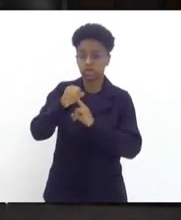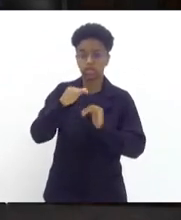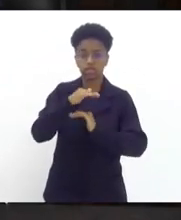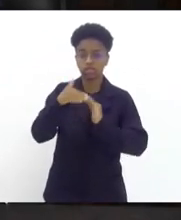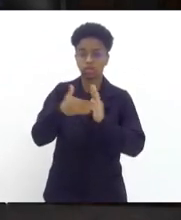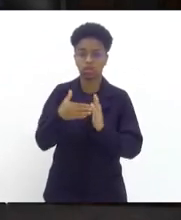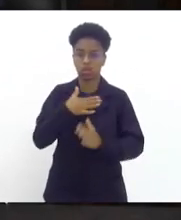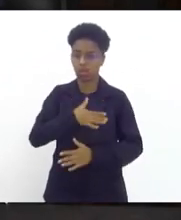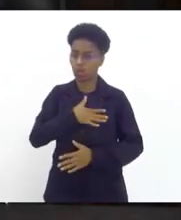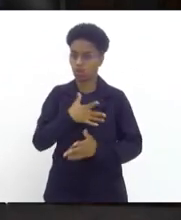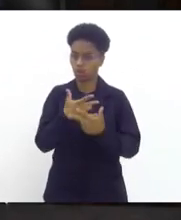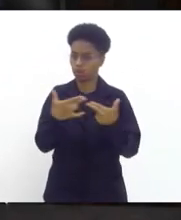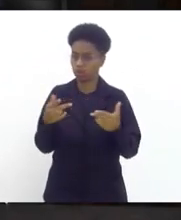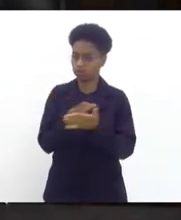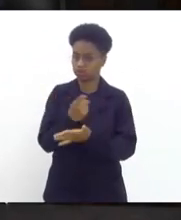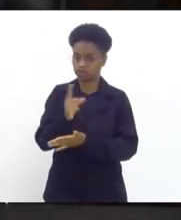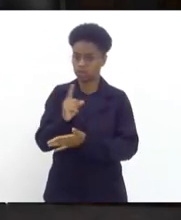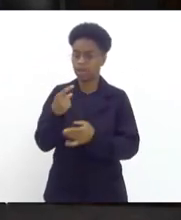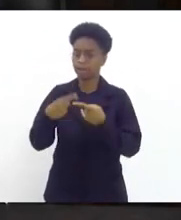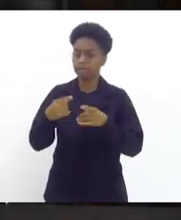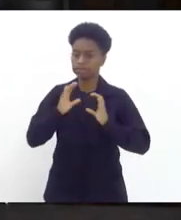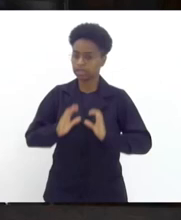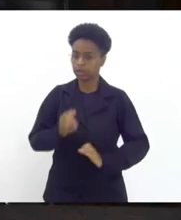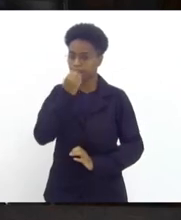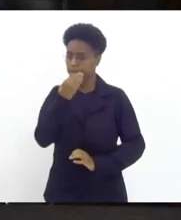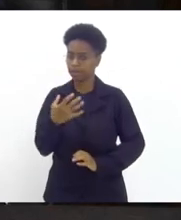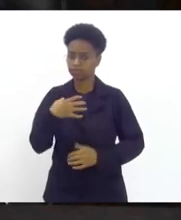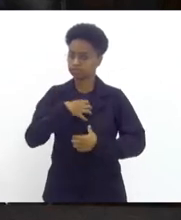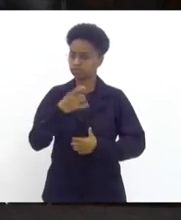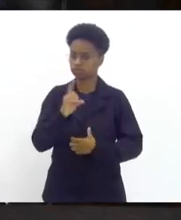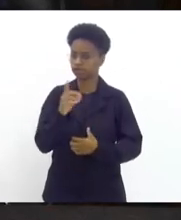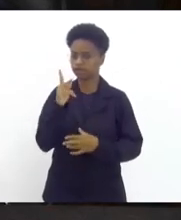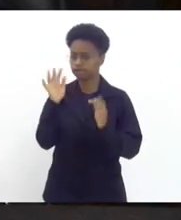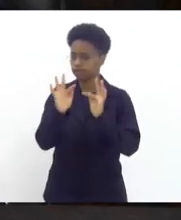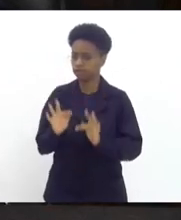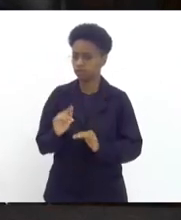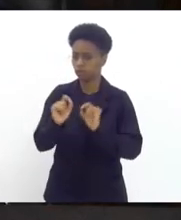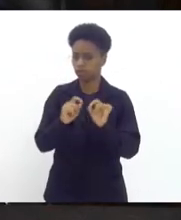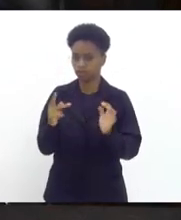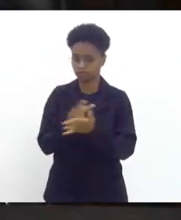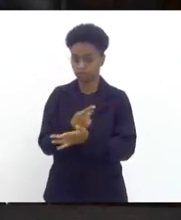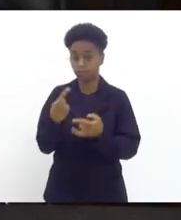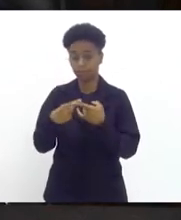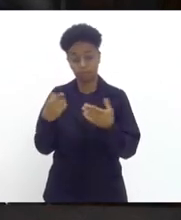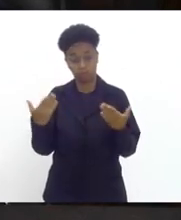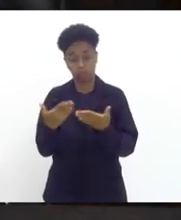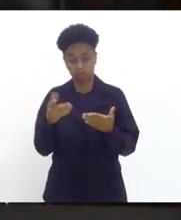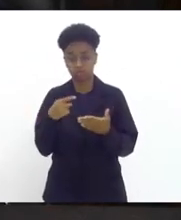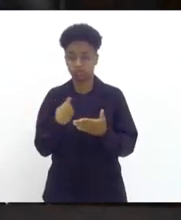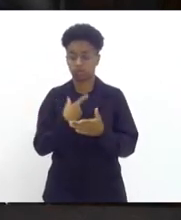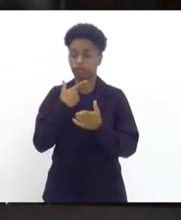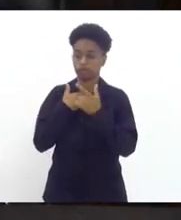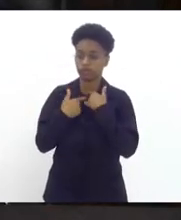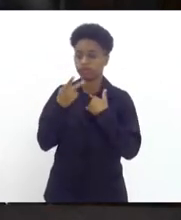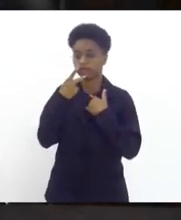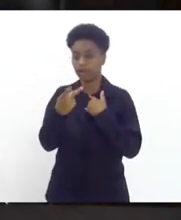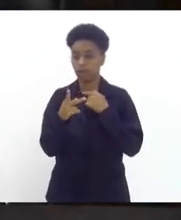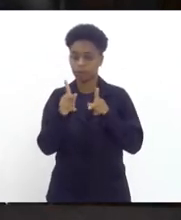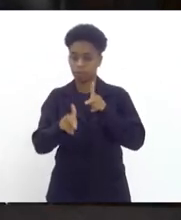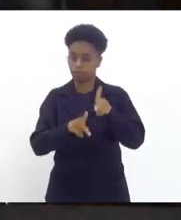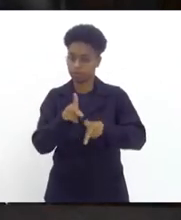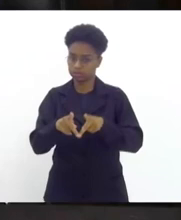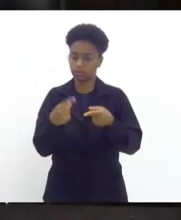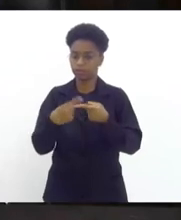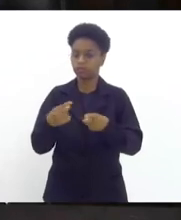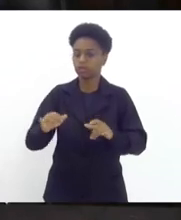o que tá acontecendo que o cidadão de bem não tá feliz com o que tá acontecendo essa Audiência hoje ela é destinada a falar com a ponta com quem tá sofrendo